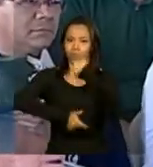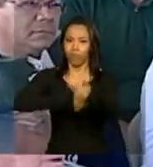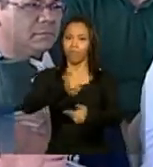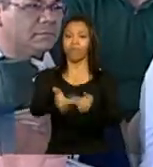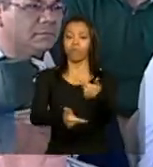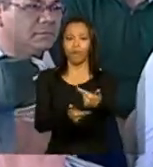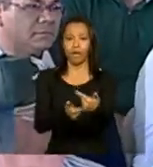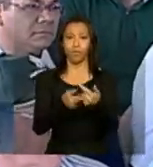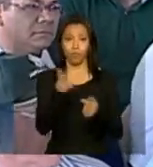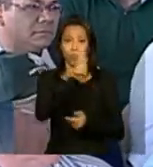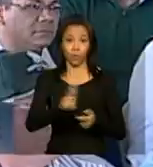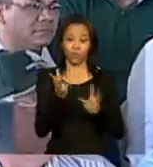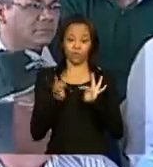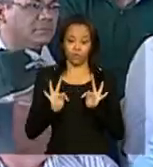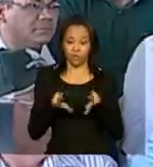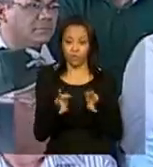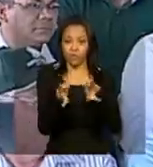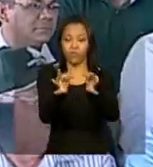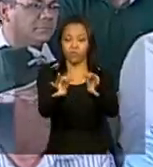pela tecnologia,